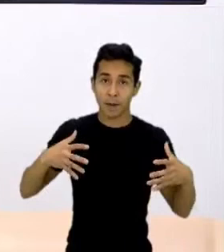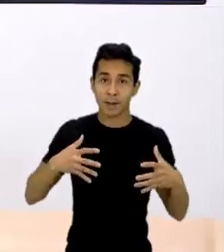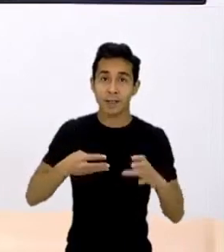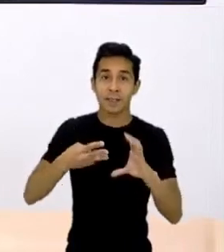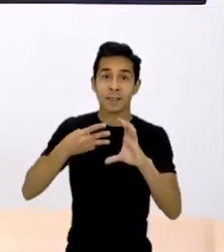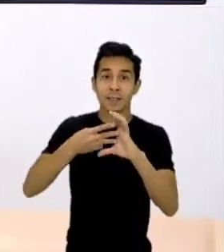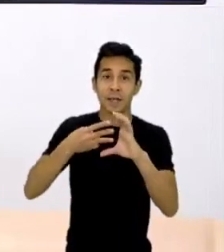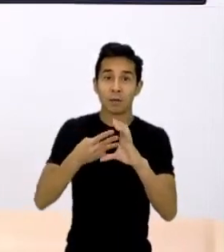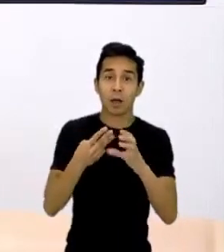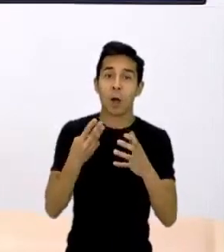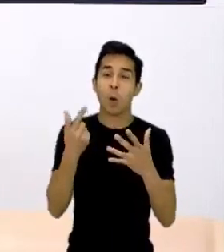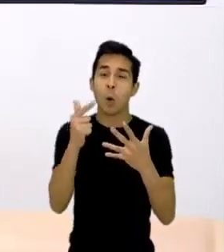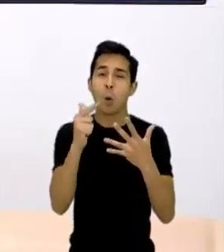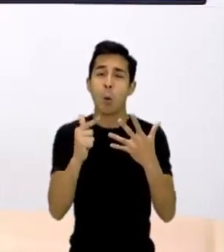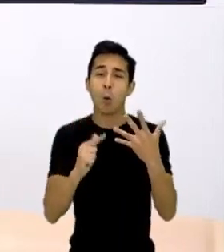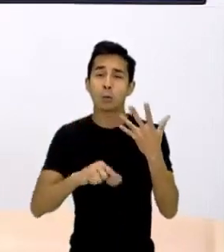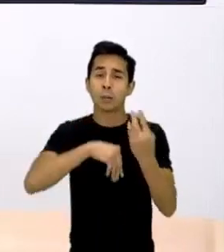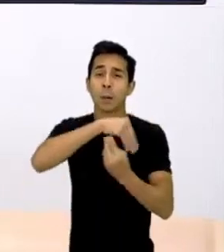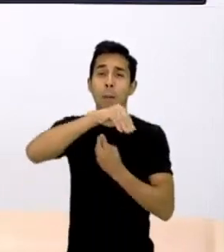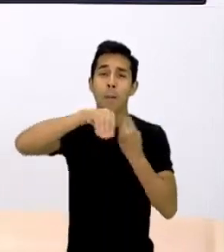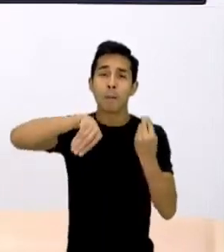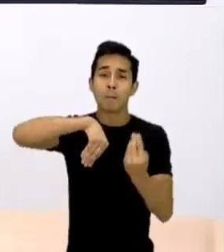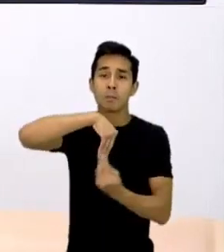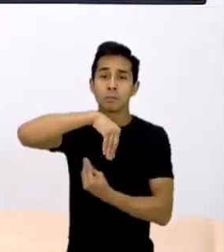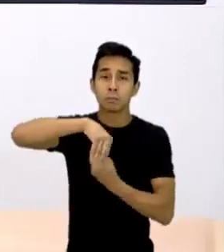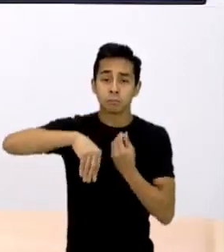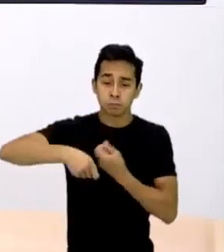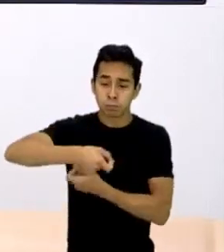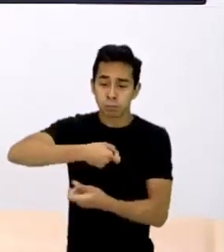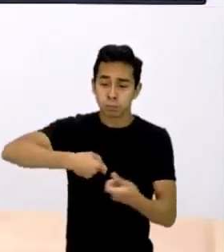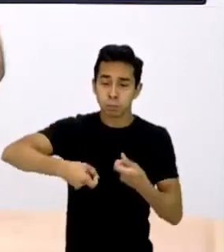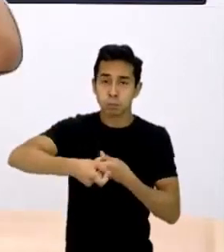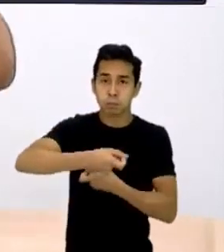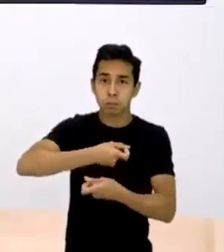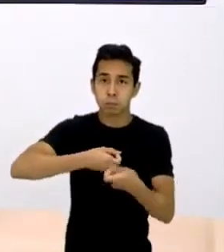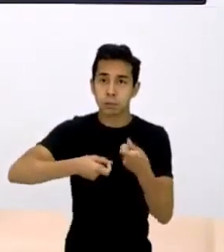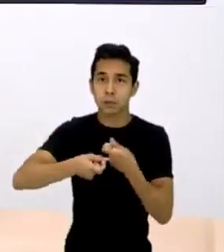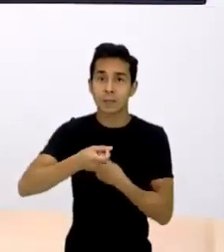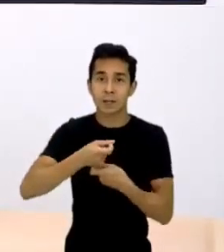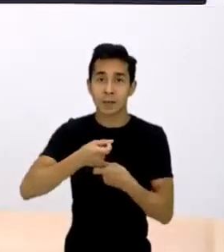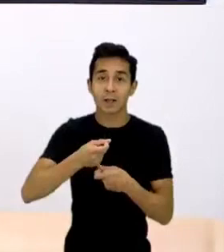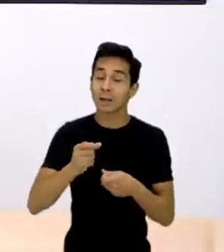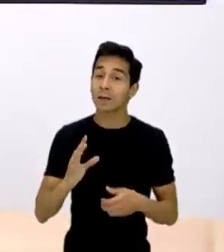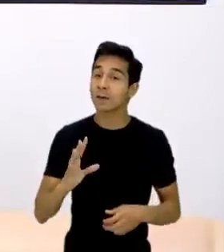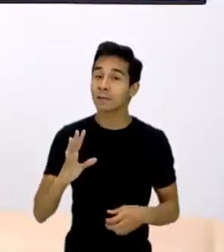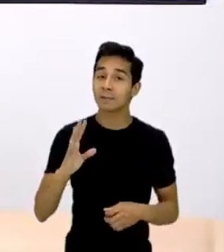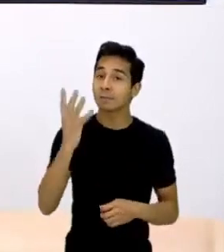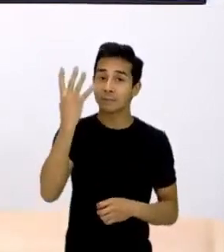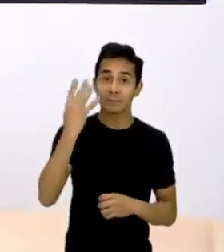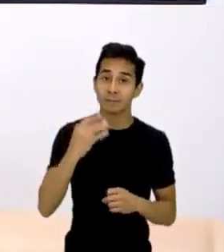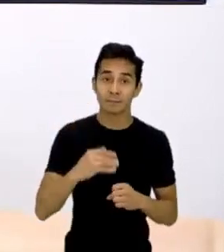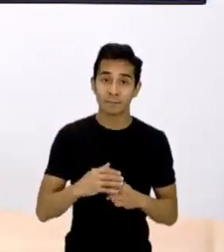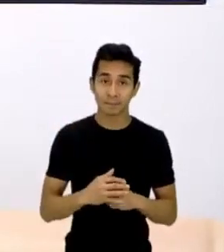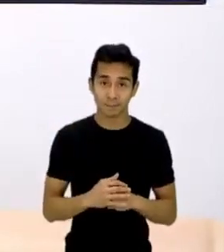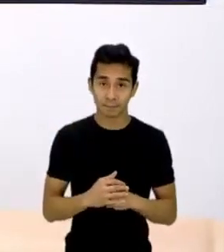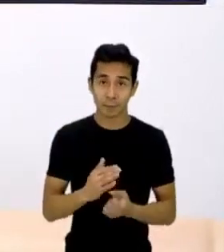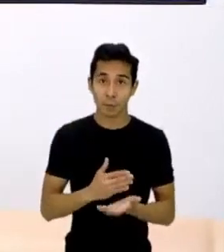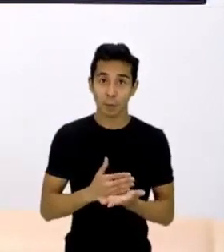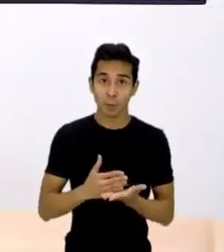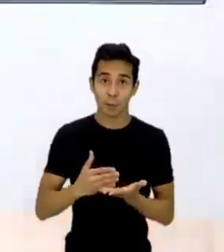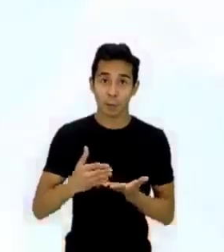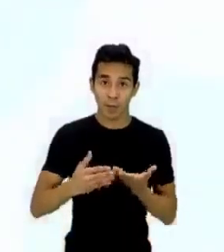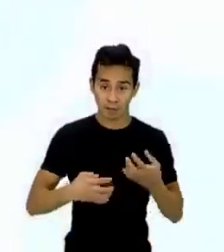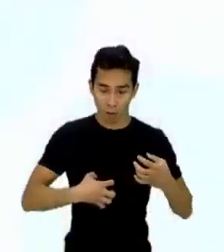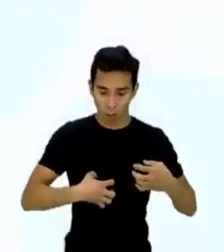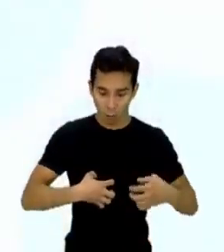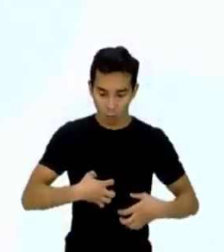vai ter células diferenciadas no mesmo tecido que vai formar partes de um